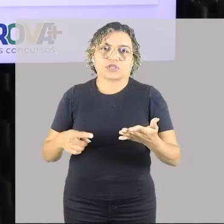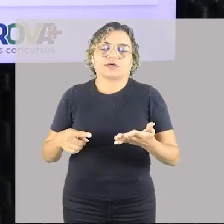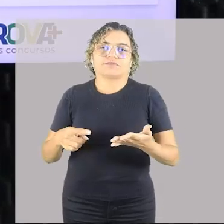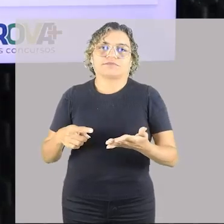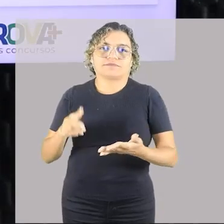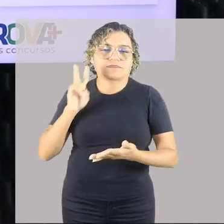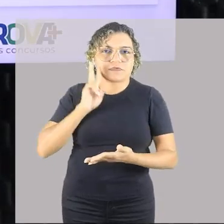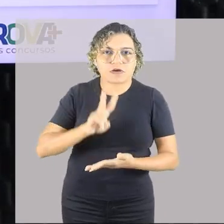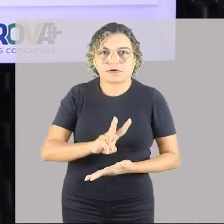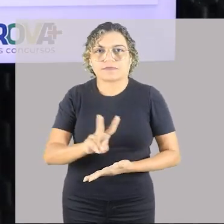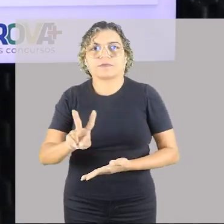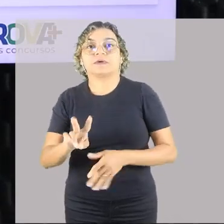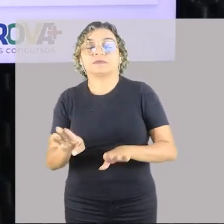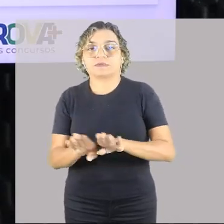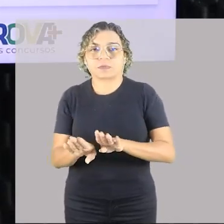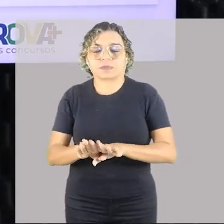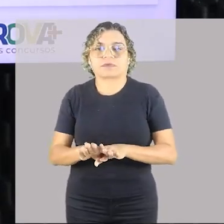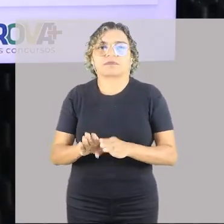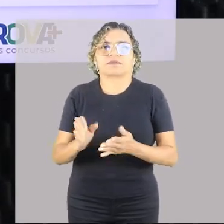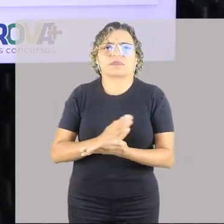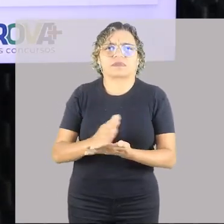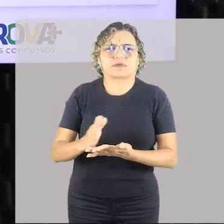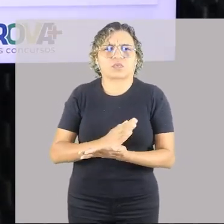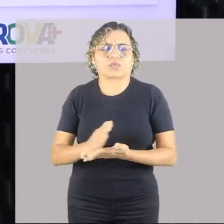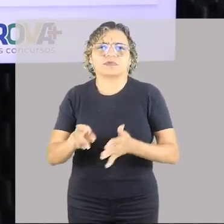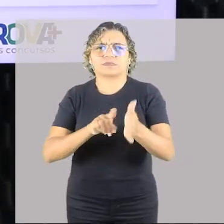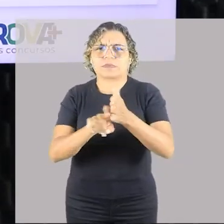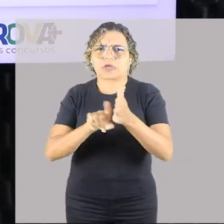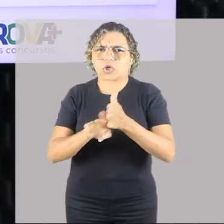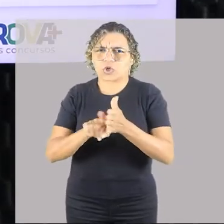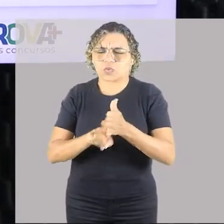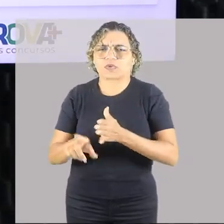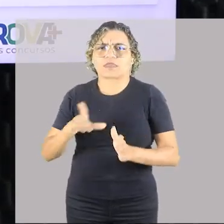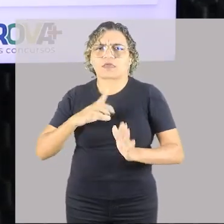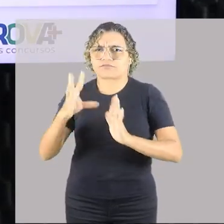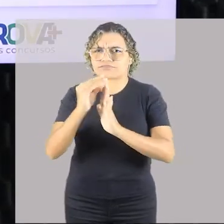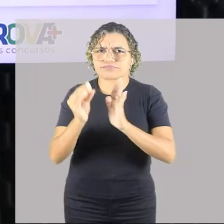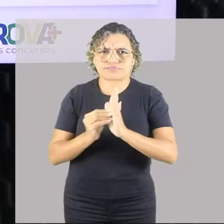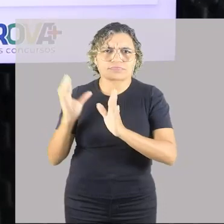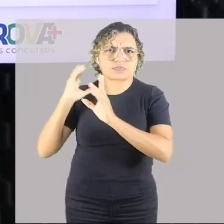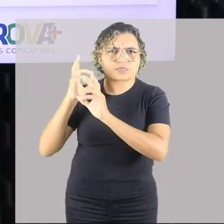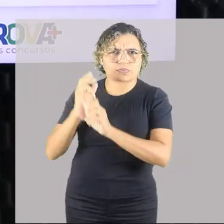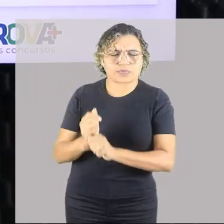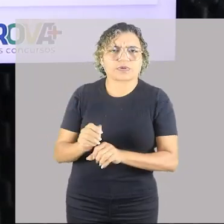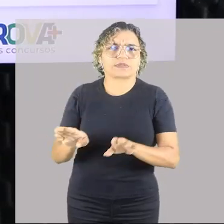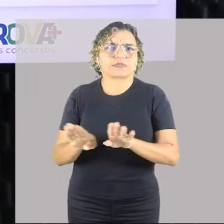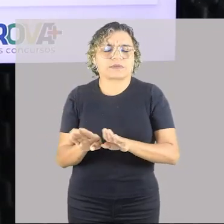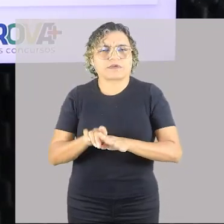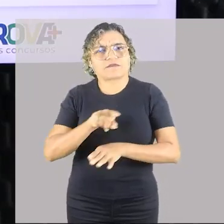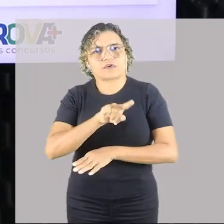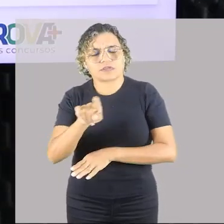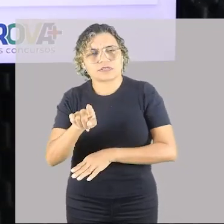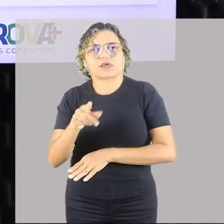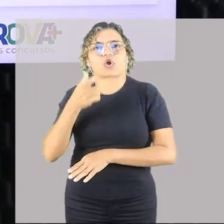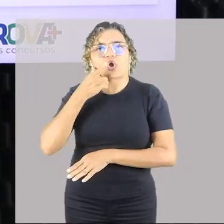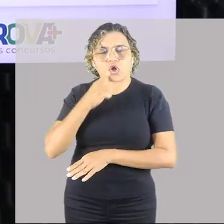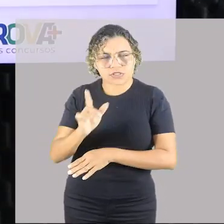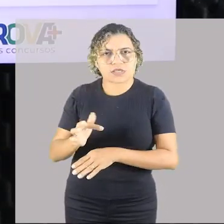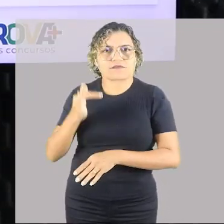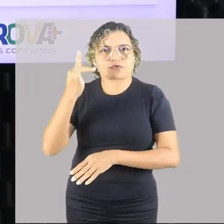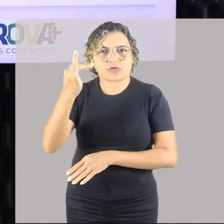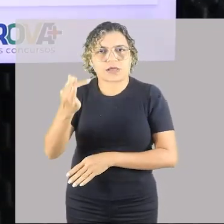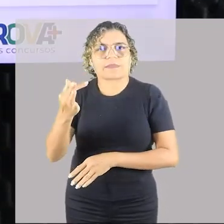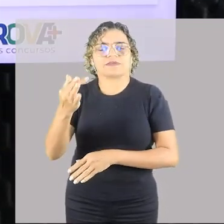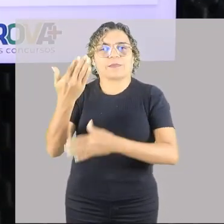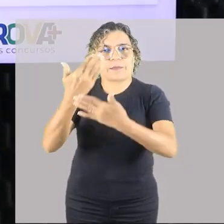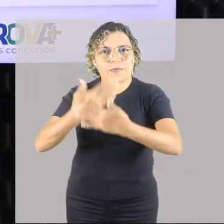resolver, além de ver o resumo da aula, resolver diversas questões para aplicar o conteúdo, para revisar e para lhe preparar ainda mais